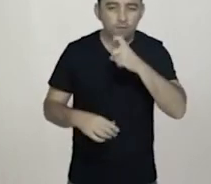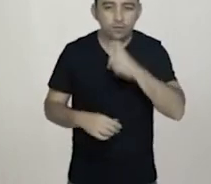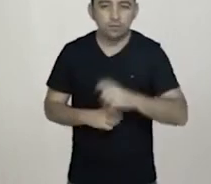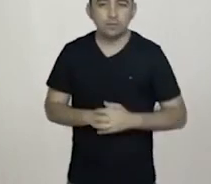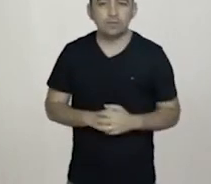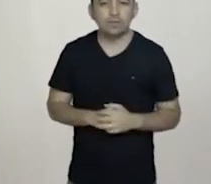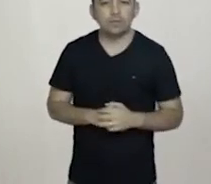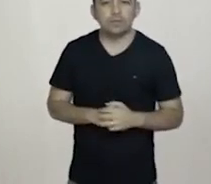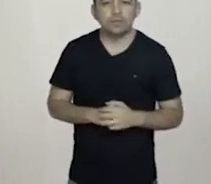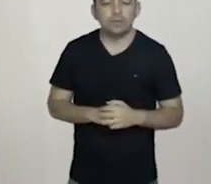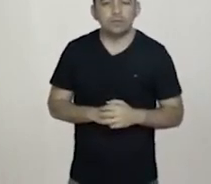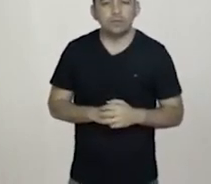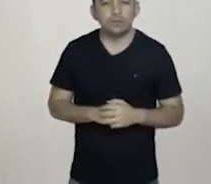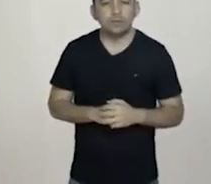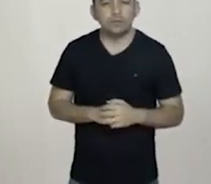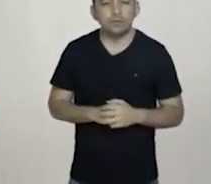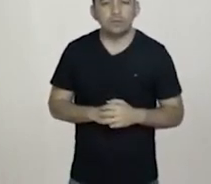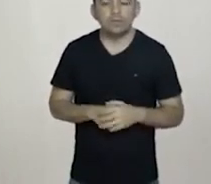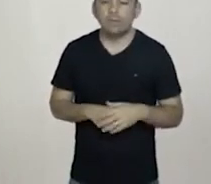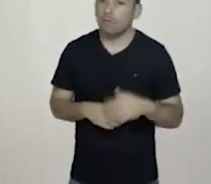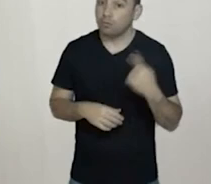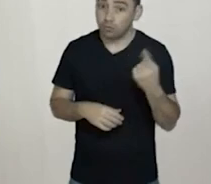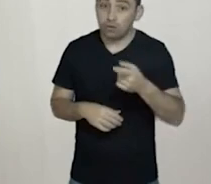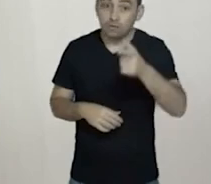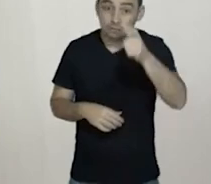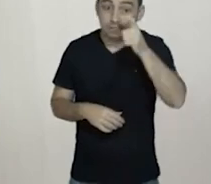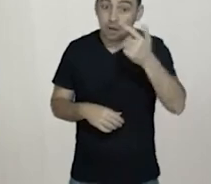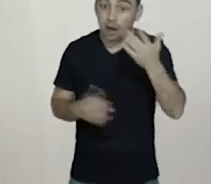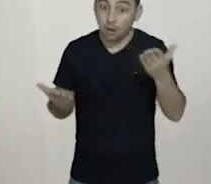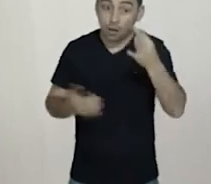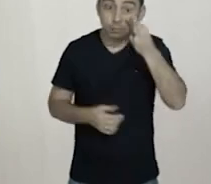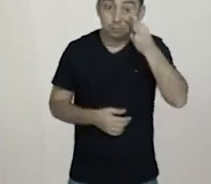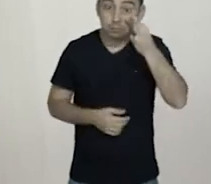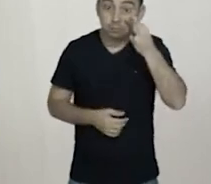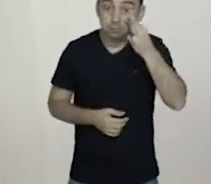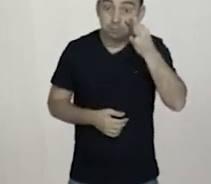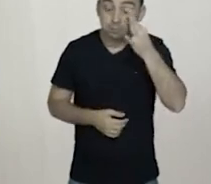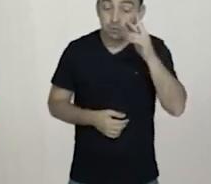e nós estamos presenciando isso